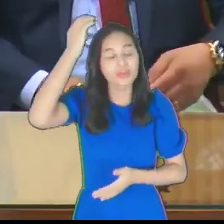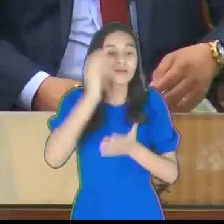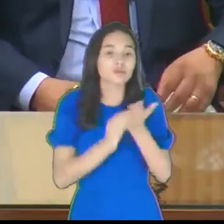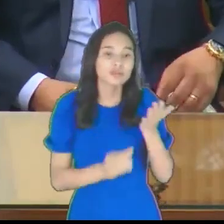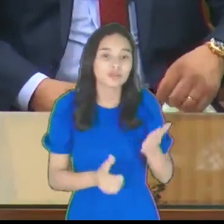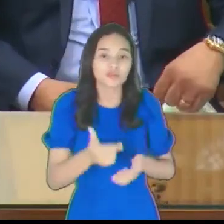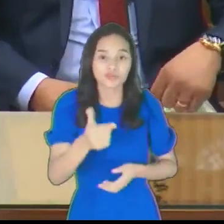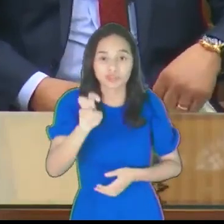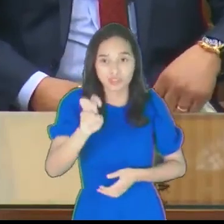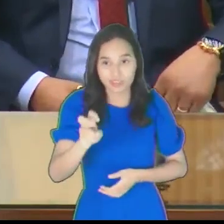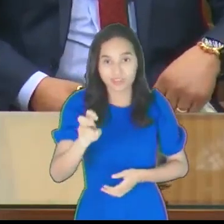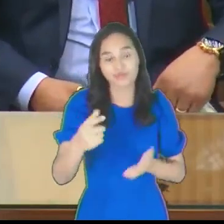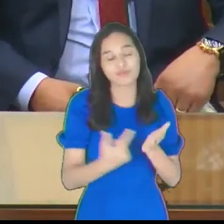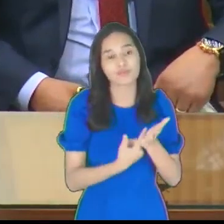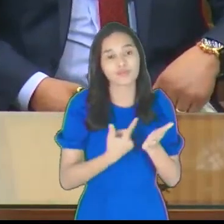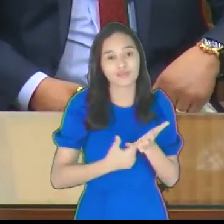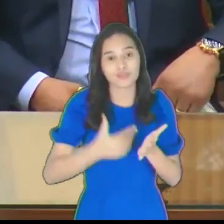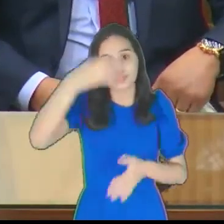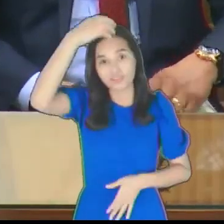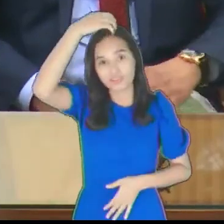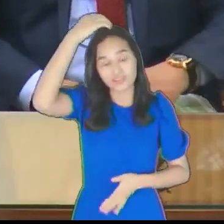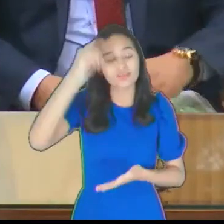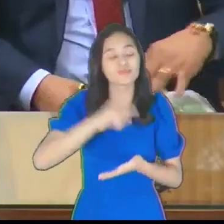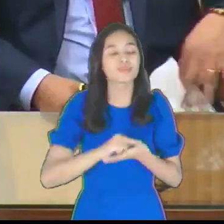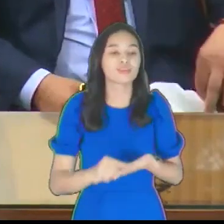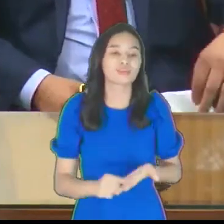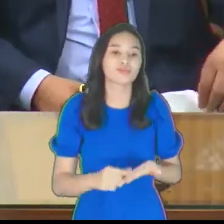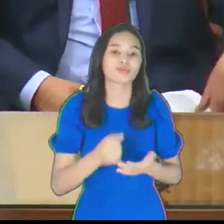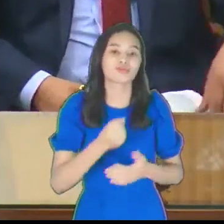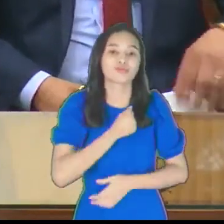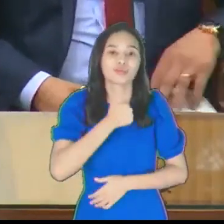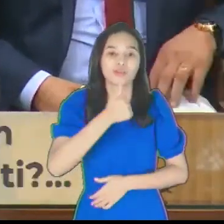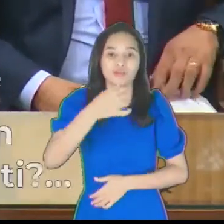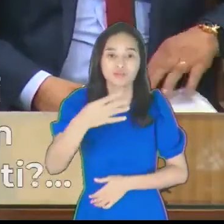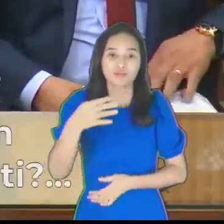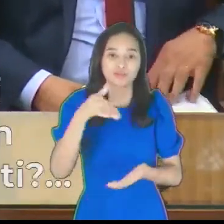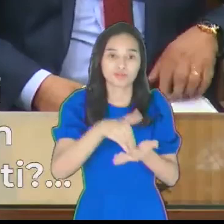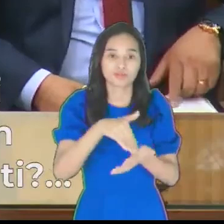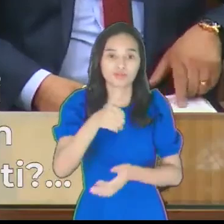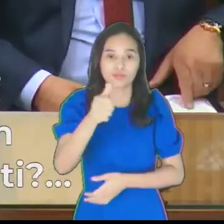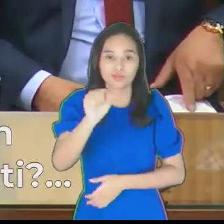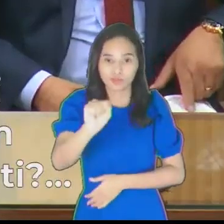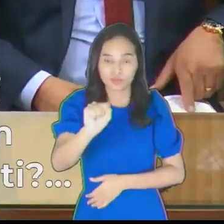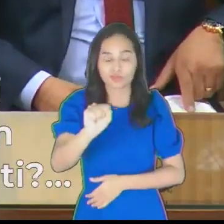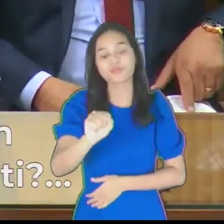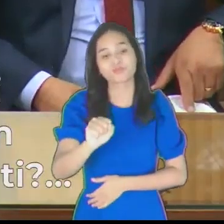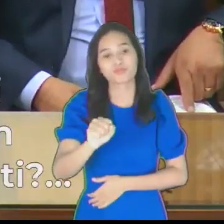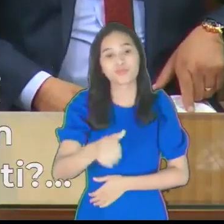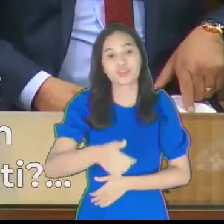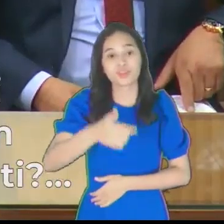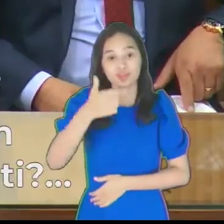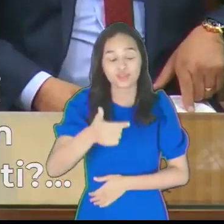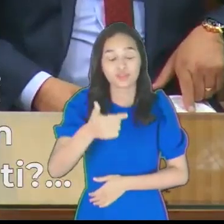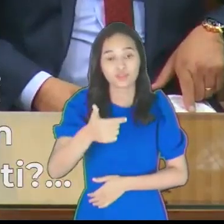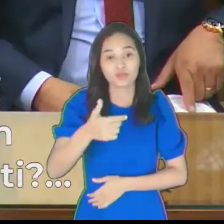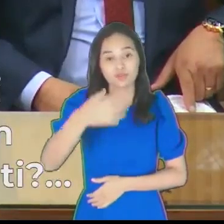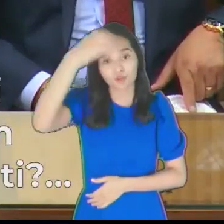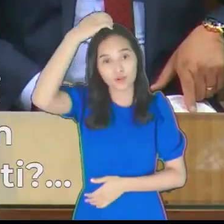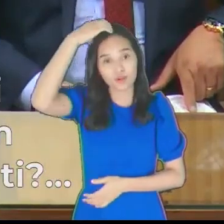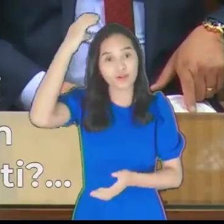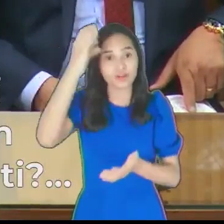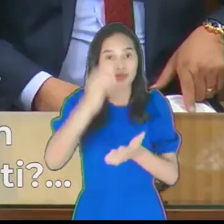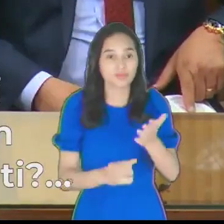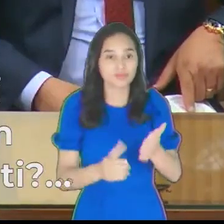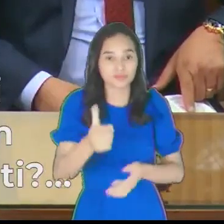Reis, versículo de número 14 a 18. Glória a Deus. 2 Reis 20, 14